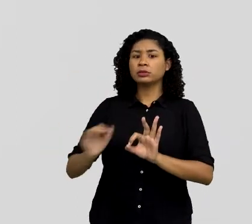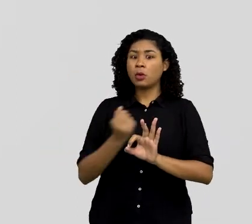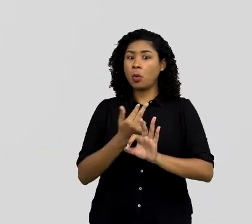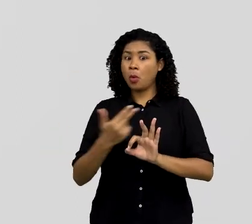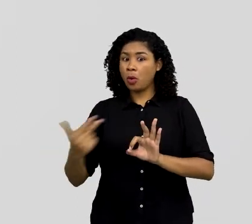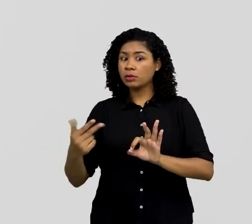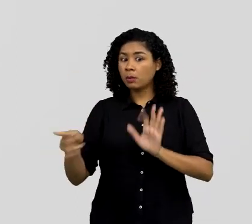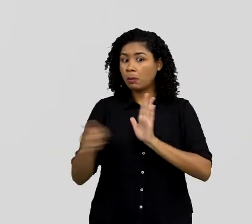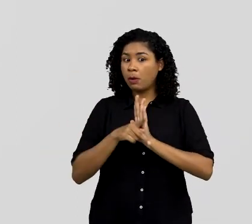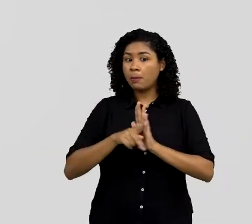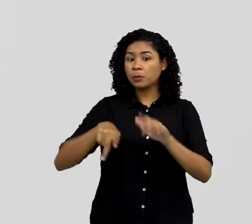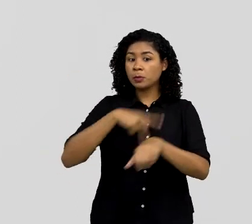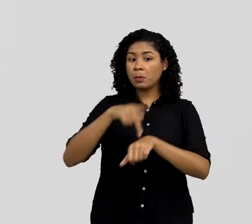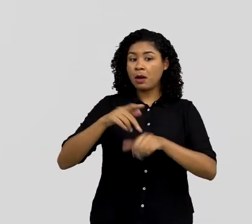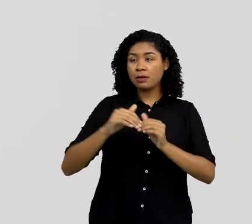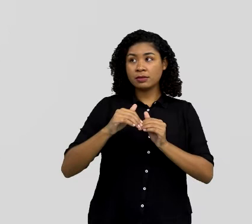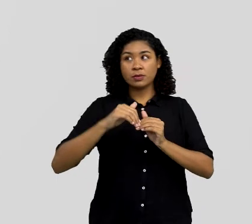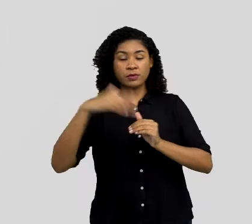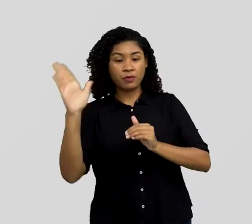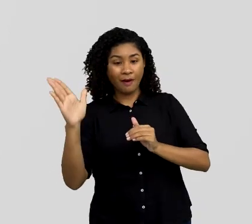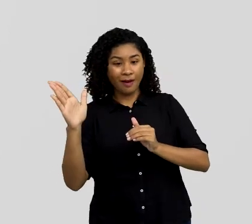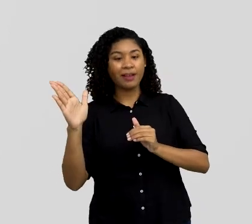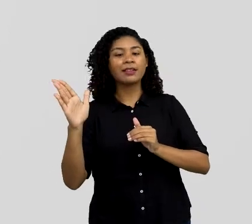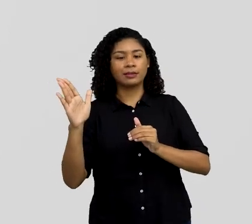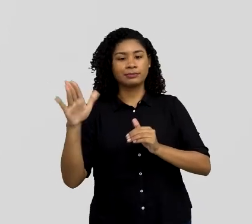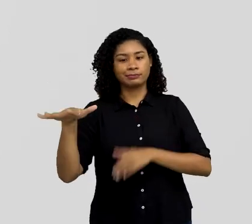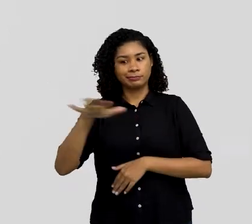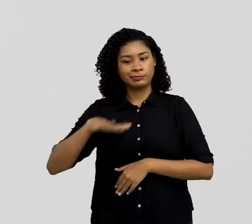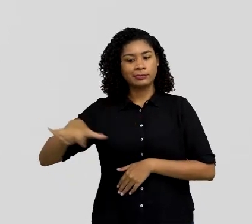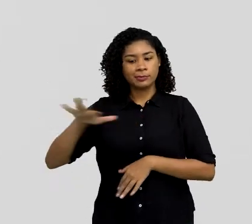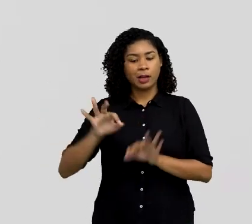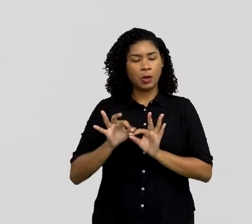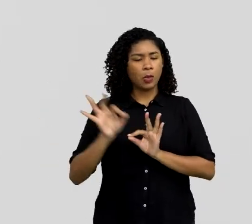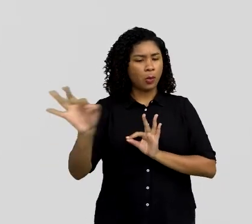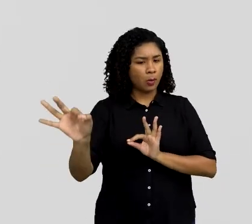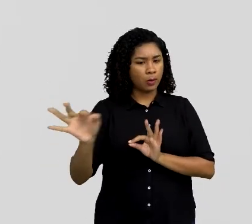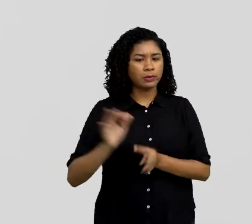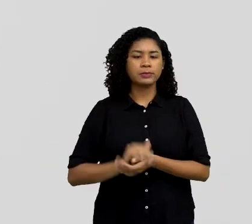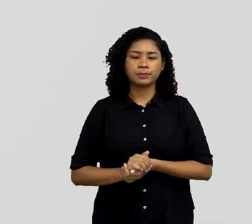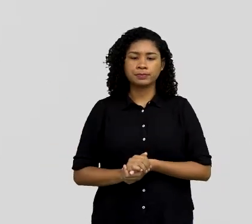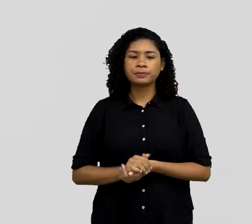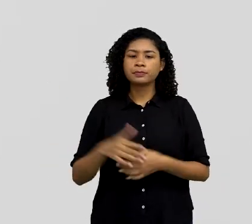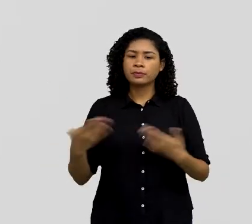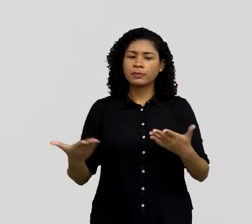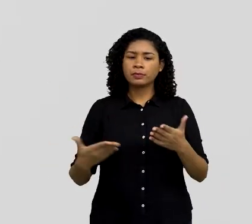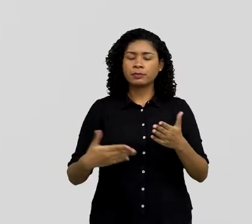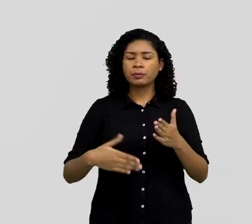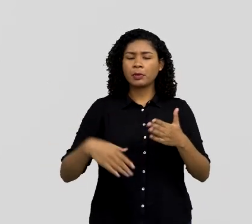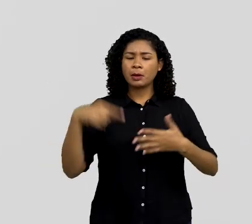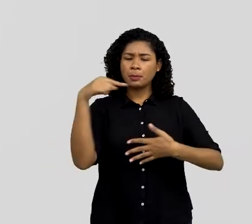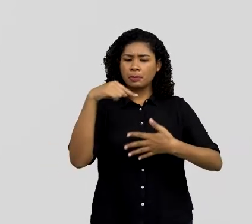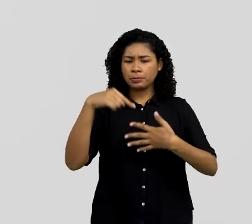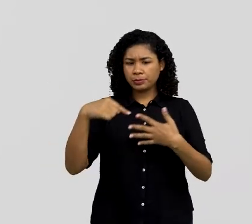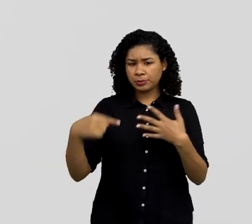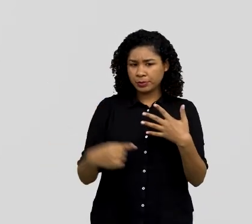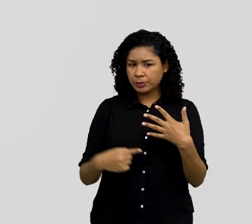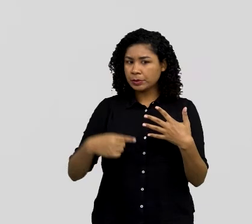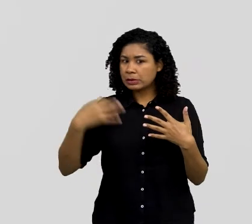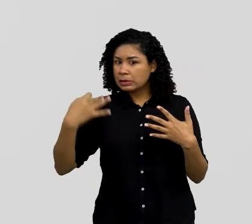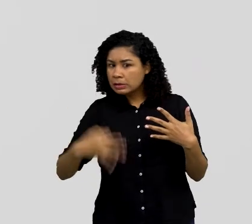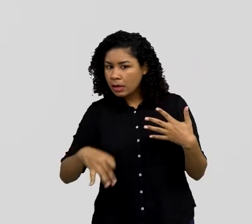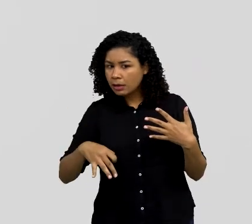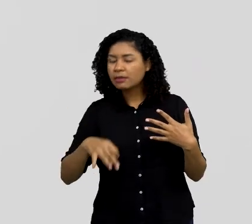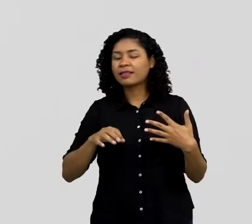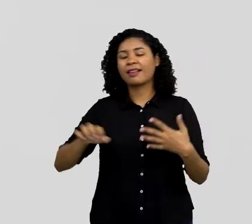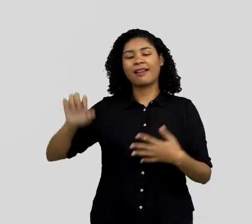países, né, de onde ele está, de outras áreas onde ele está, né? A alternativa que é a correta aí, pessoal, é a